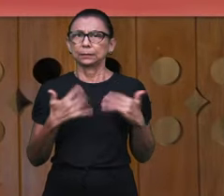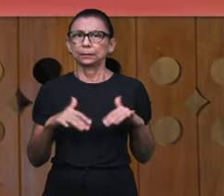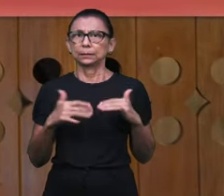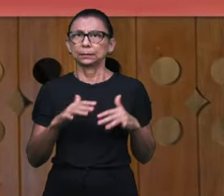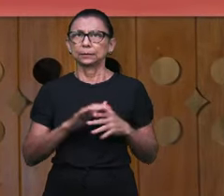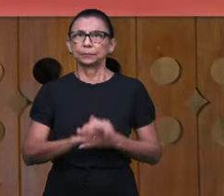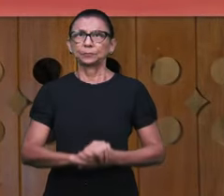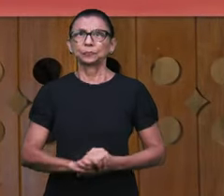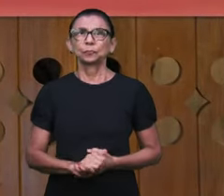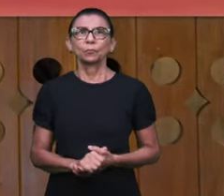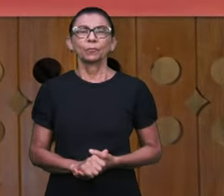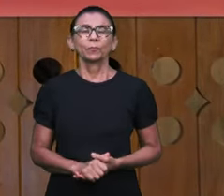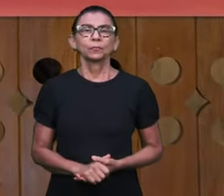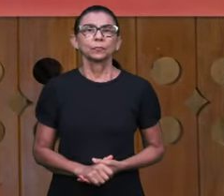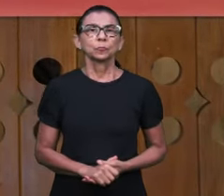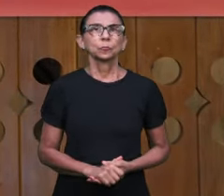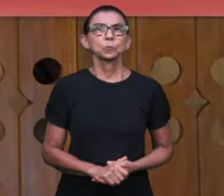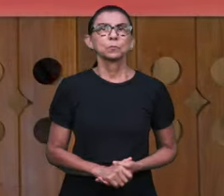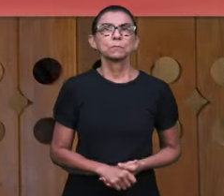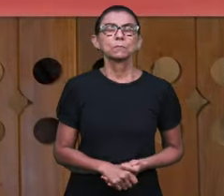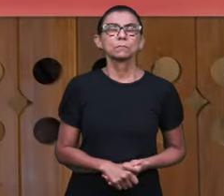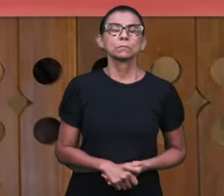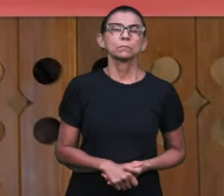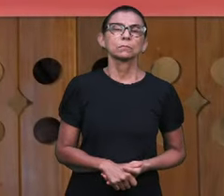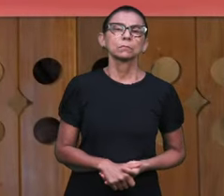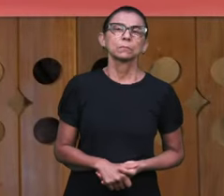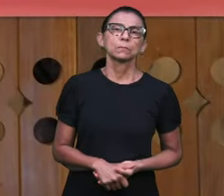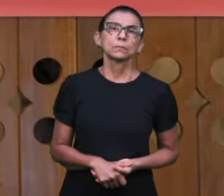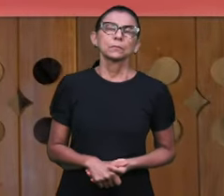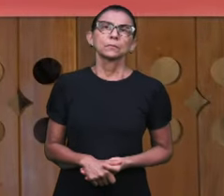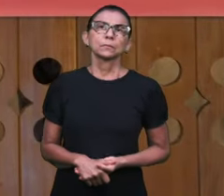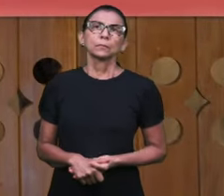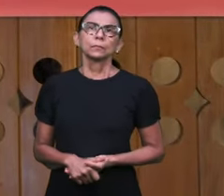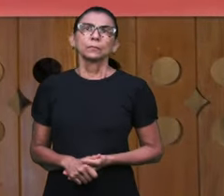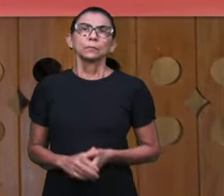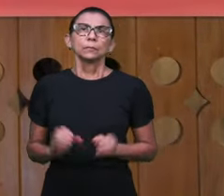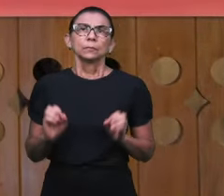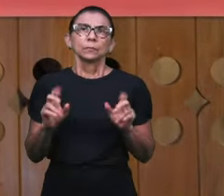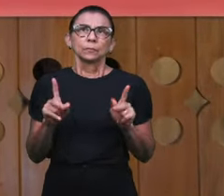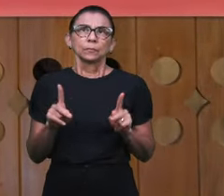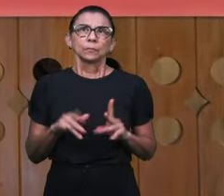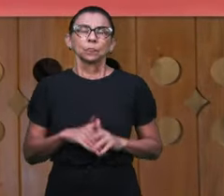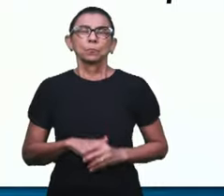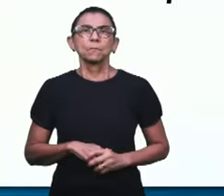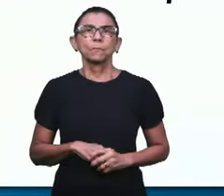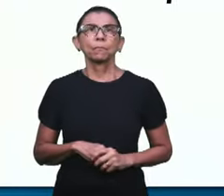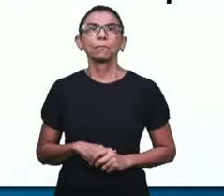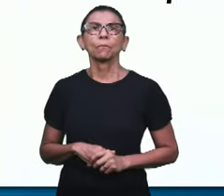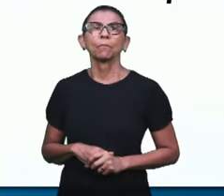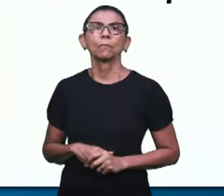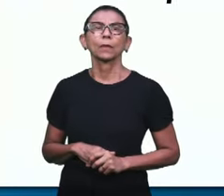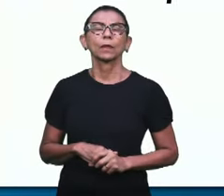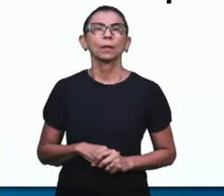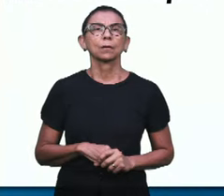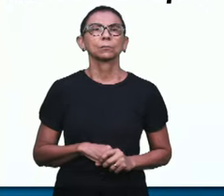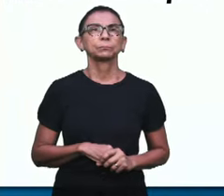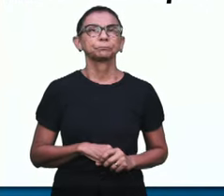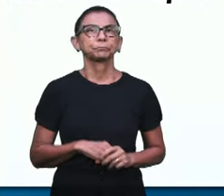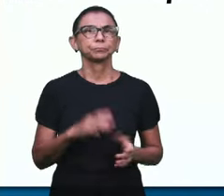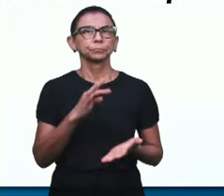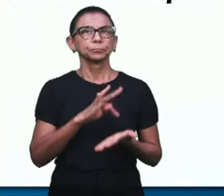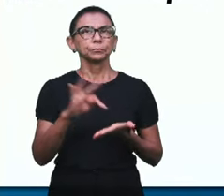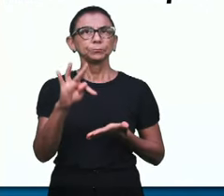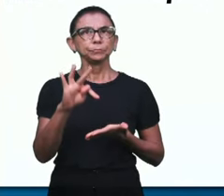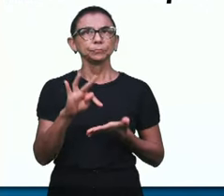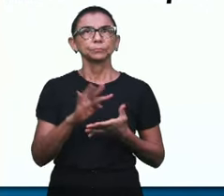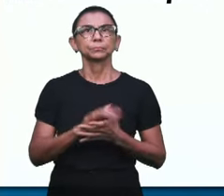está numerado. Deixa eu botar número. Mas tá bom, quem quiser que ponha. 1 Tessalonicenses 4,16, porque